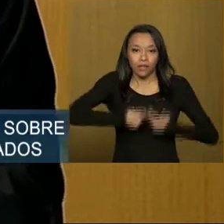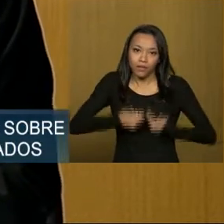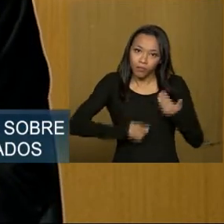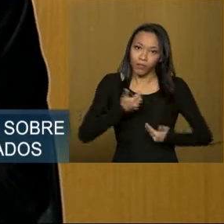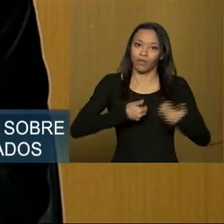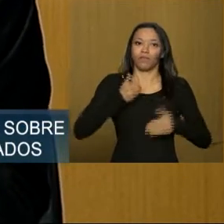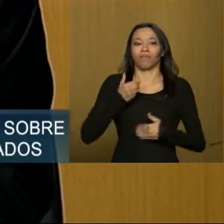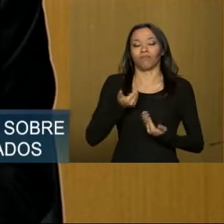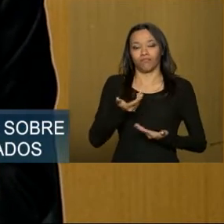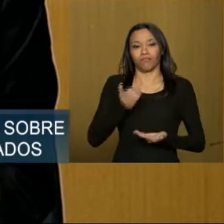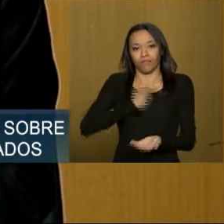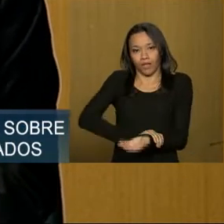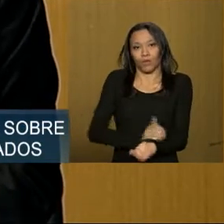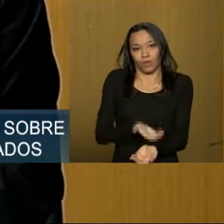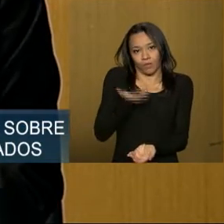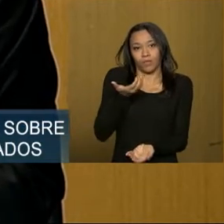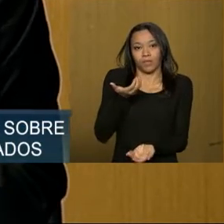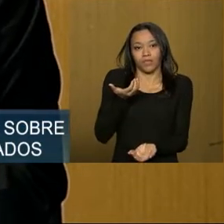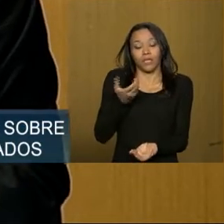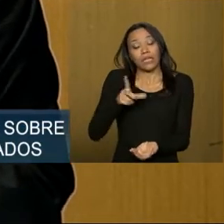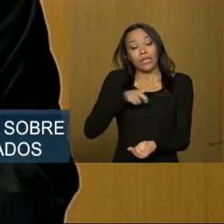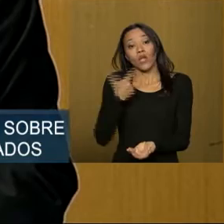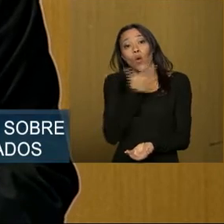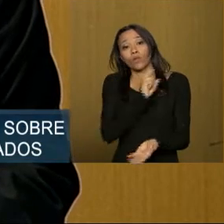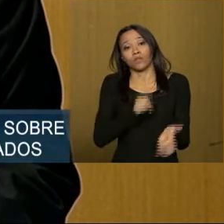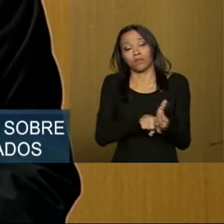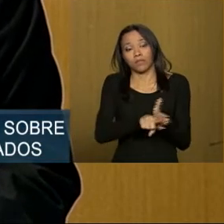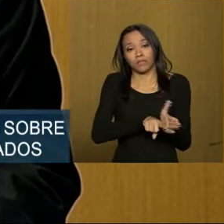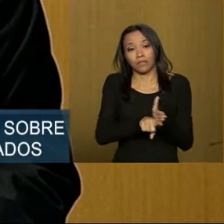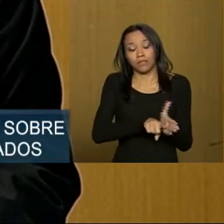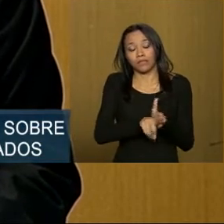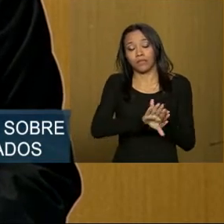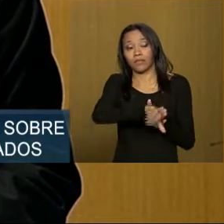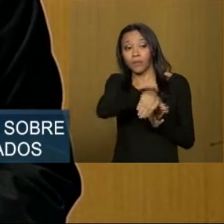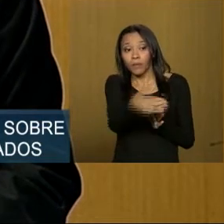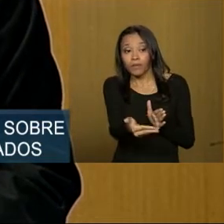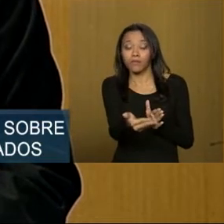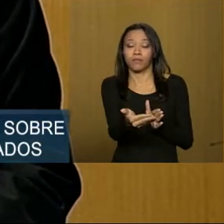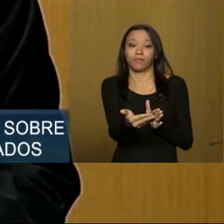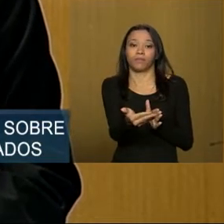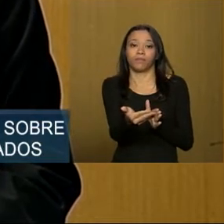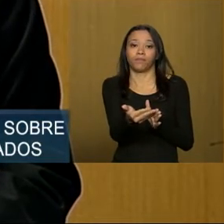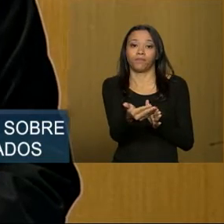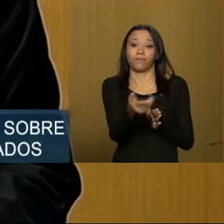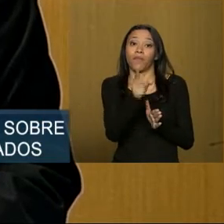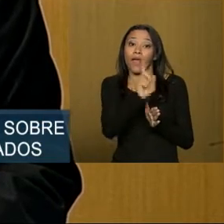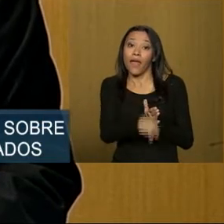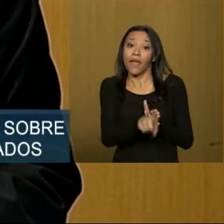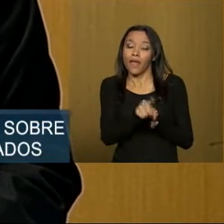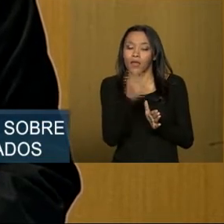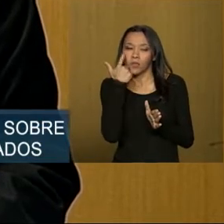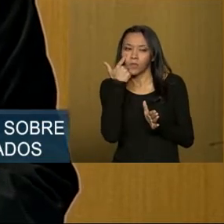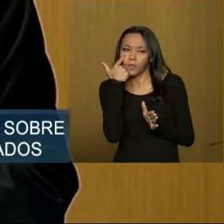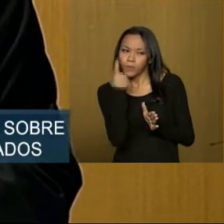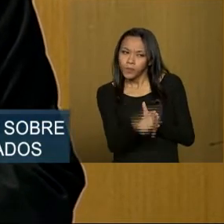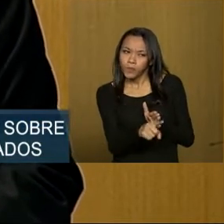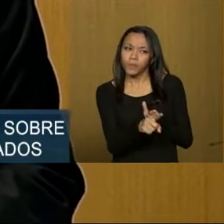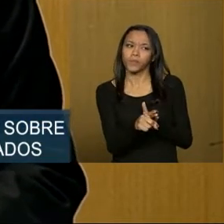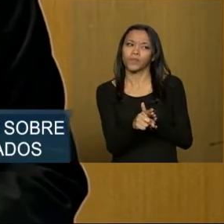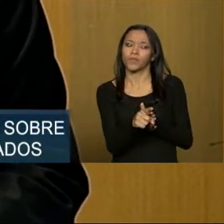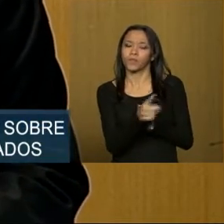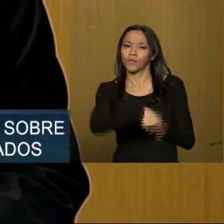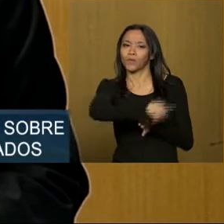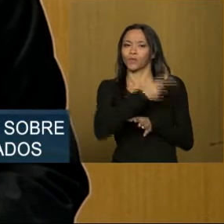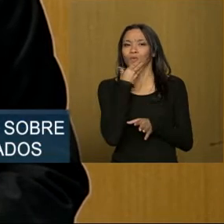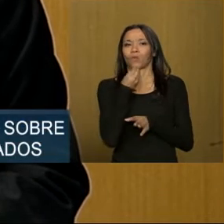Nós temos outras pesquisas que mostram até que, quando a medida é aferida, às vezes até os homens eles